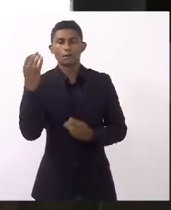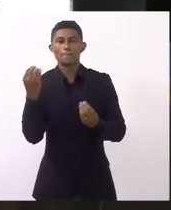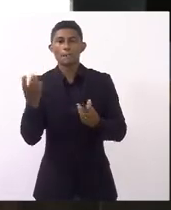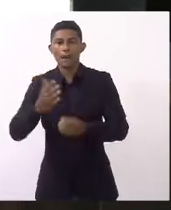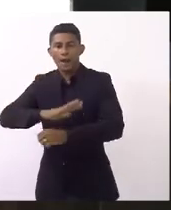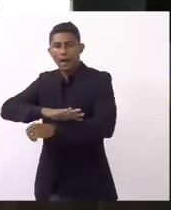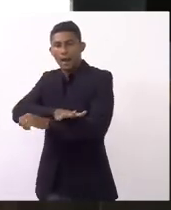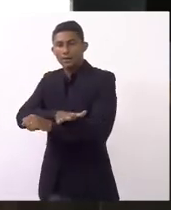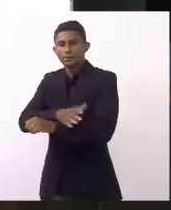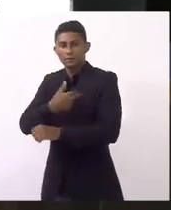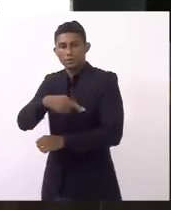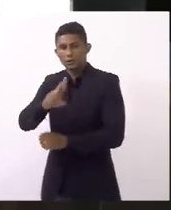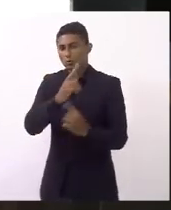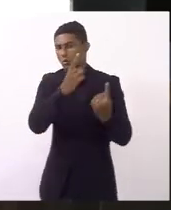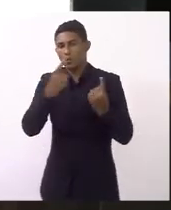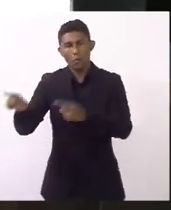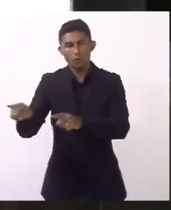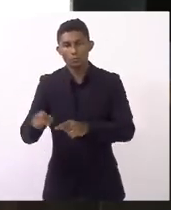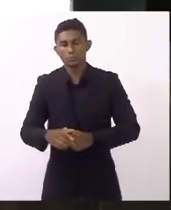racismo religioso